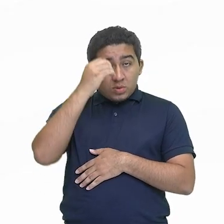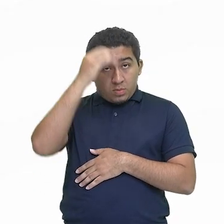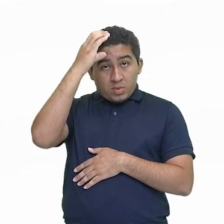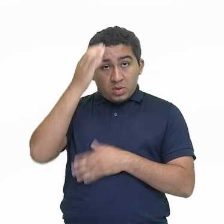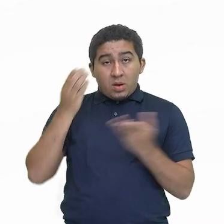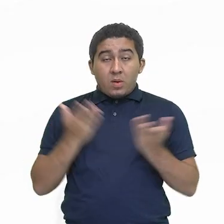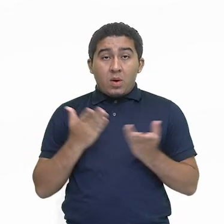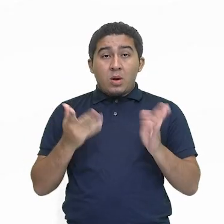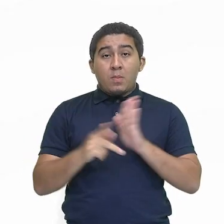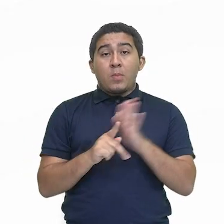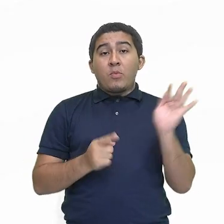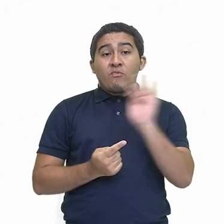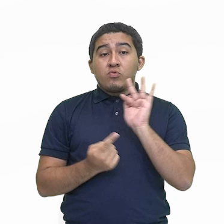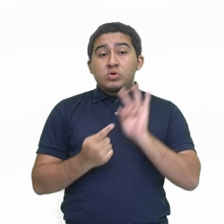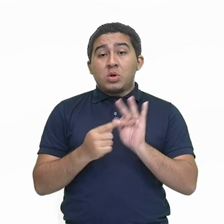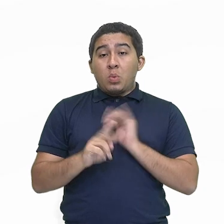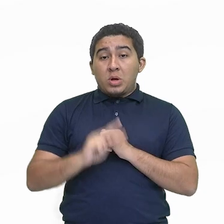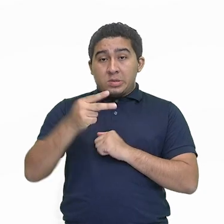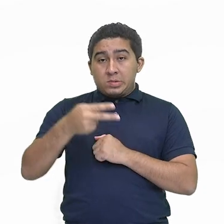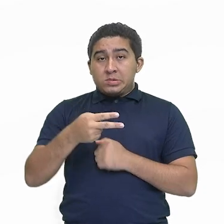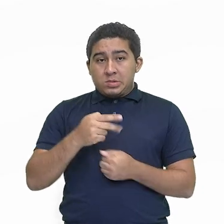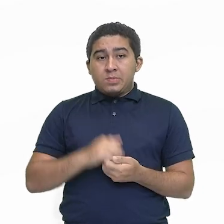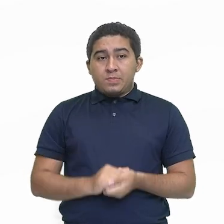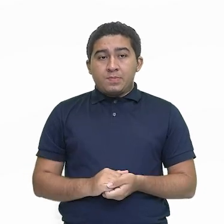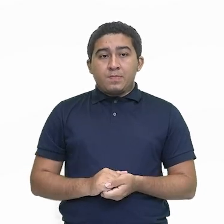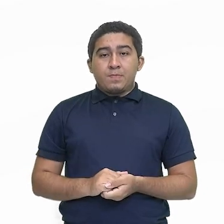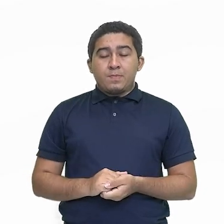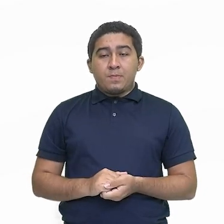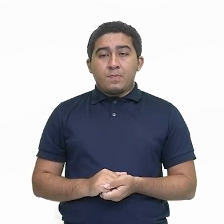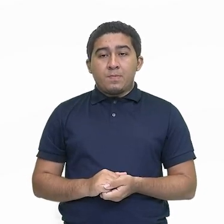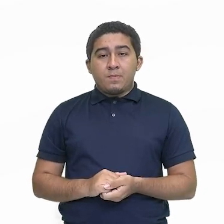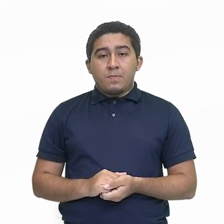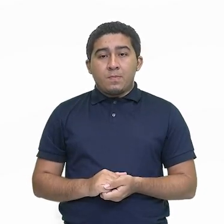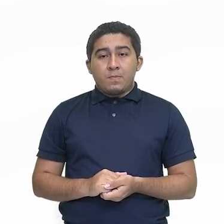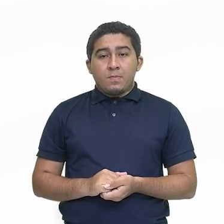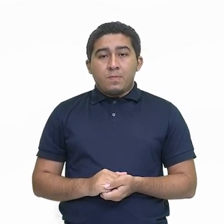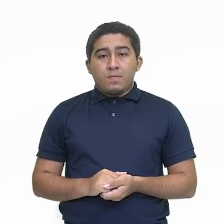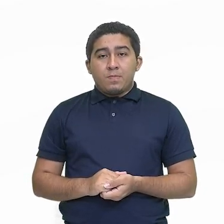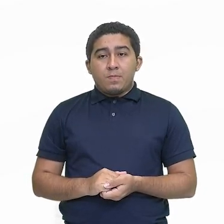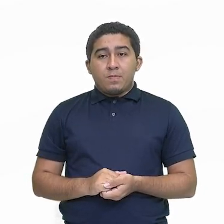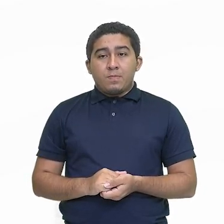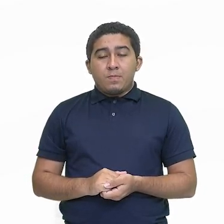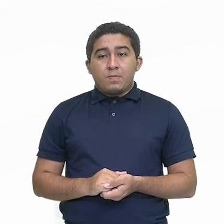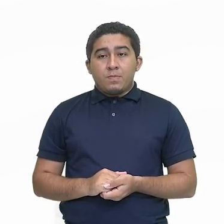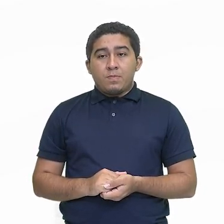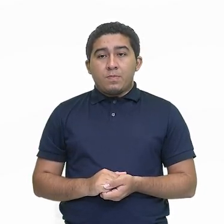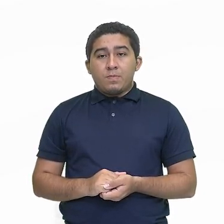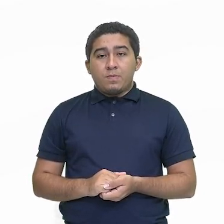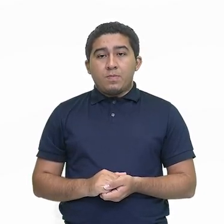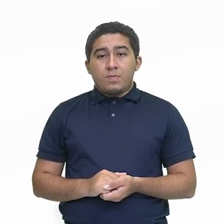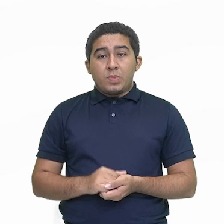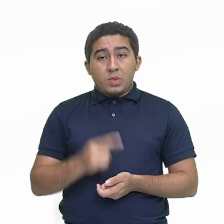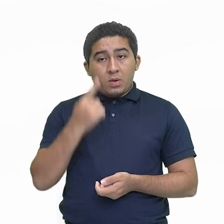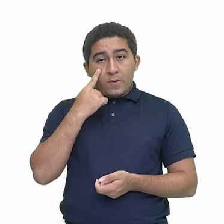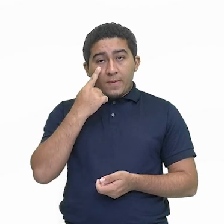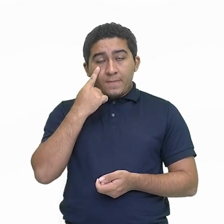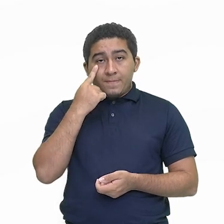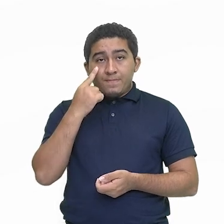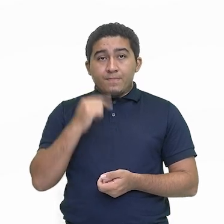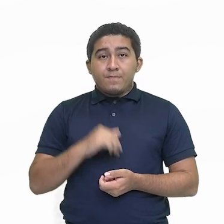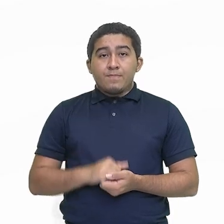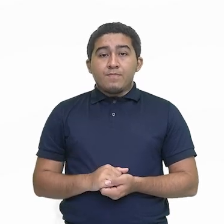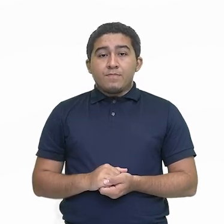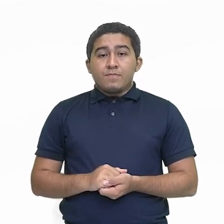agora da função, né, mais especificamente aí o ponto de máximo e o ponto de mínimo, né? Olha só,